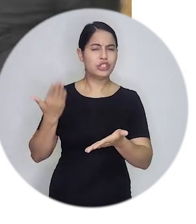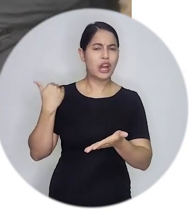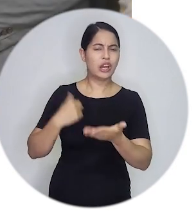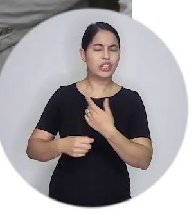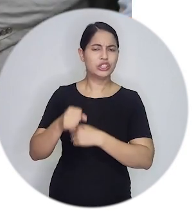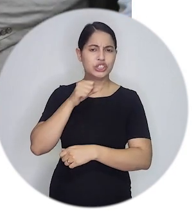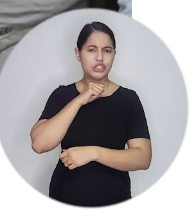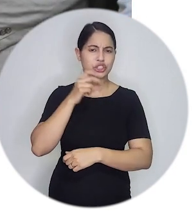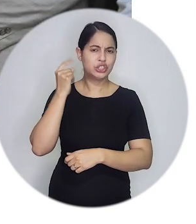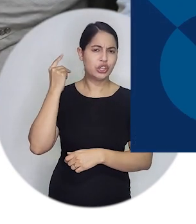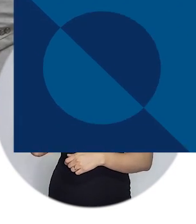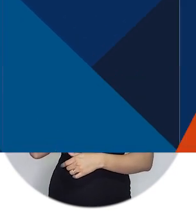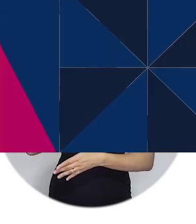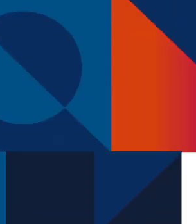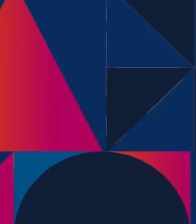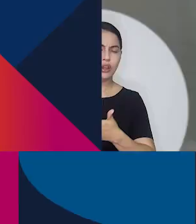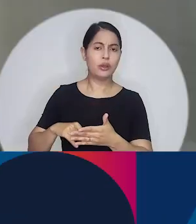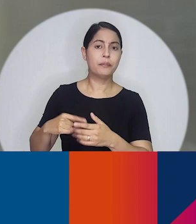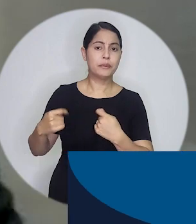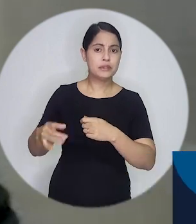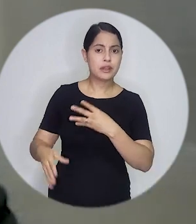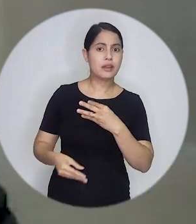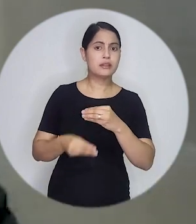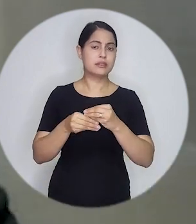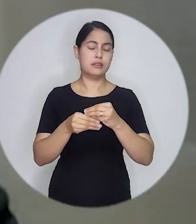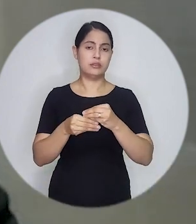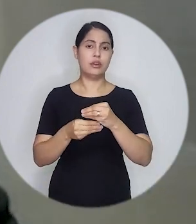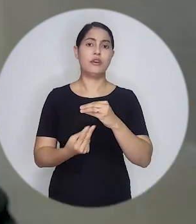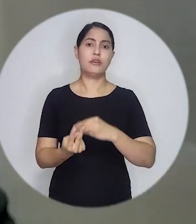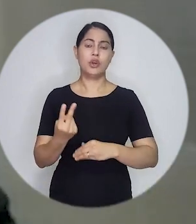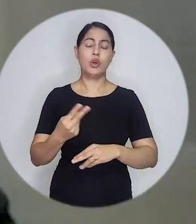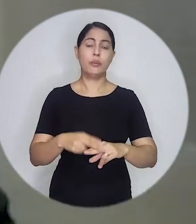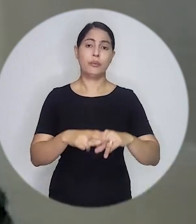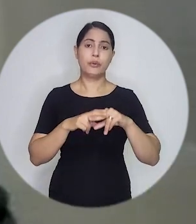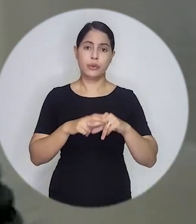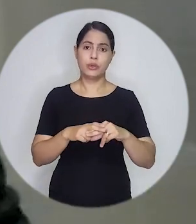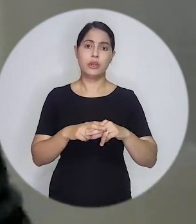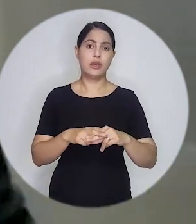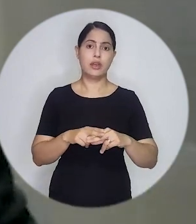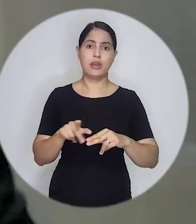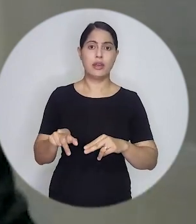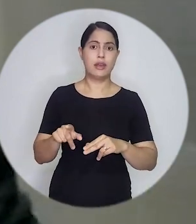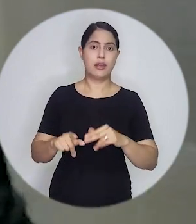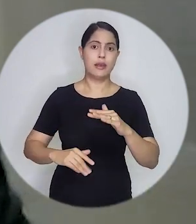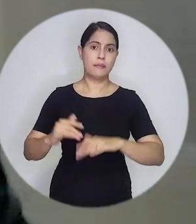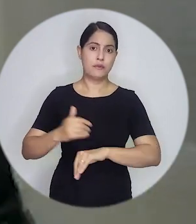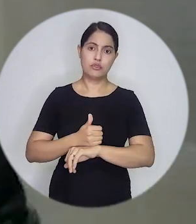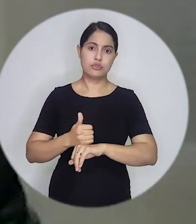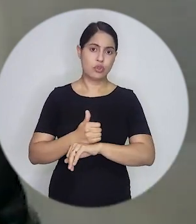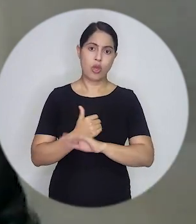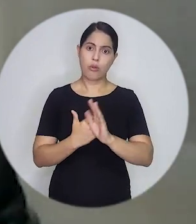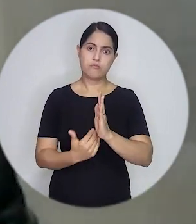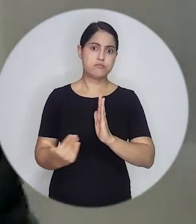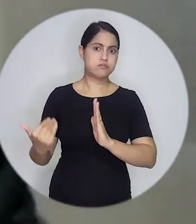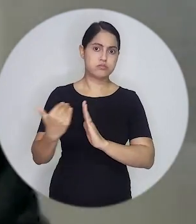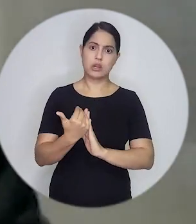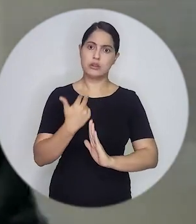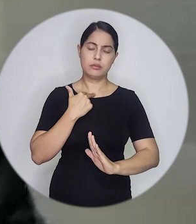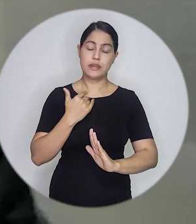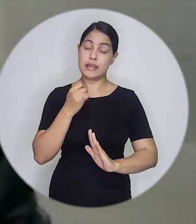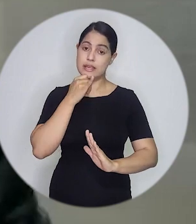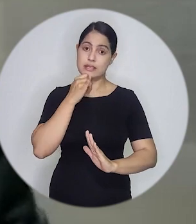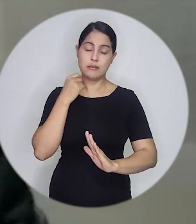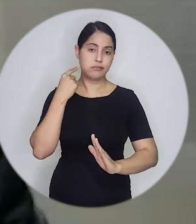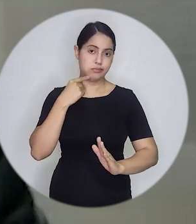contratos antigos eles possam ser acrescidos do valor do tributo que é criado com o intuito de não onerar o prestador de serviço,